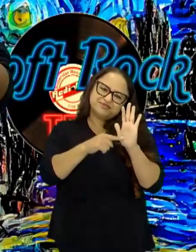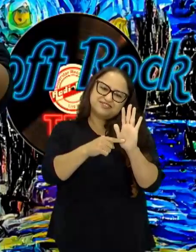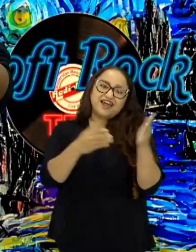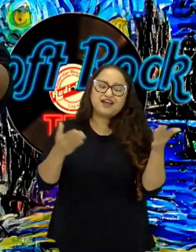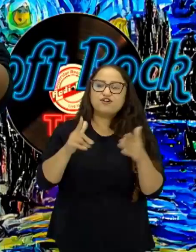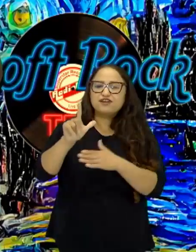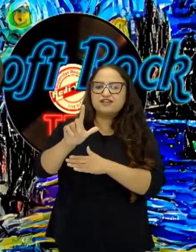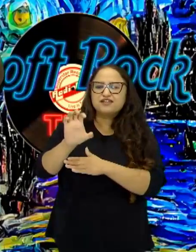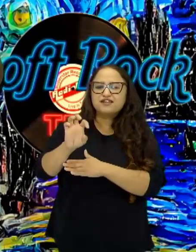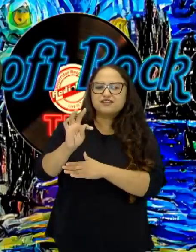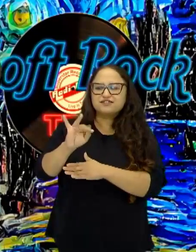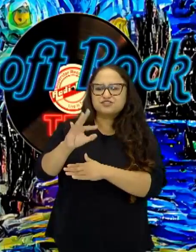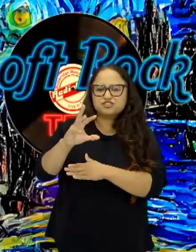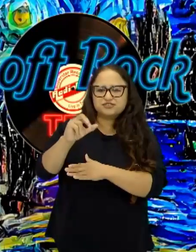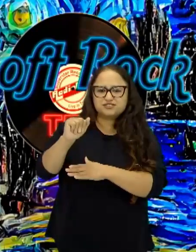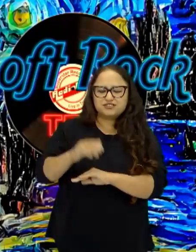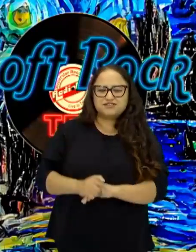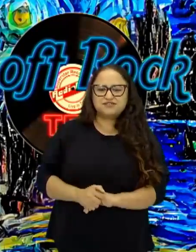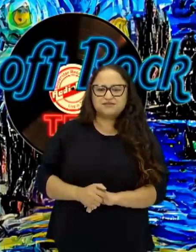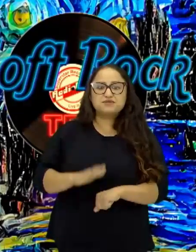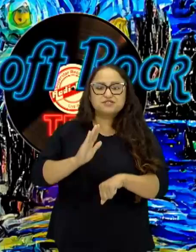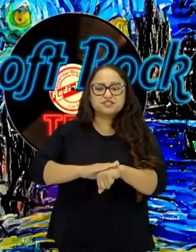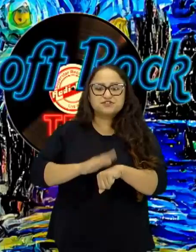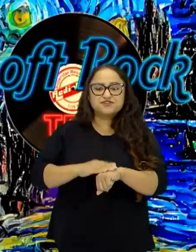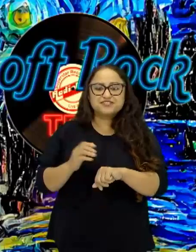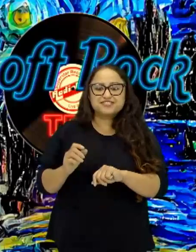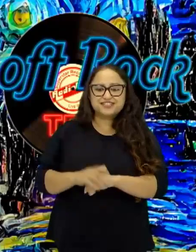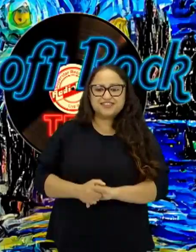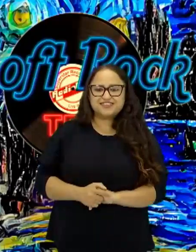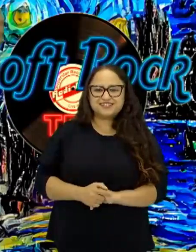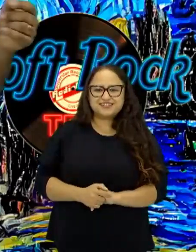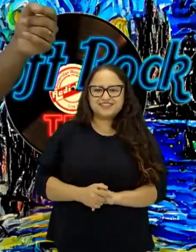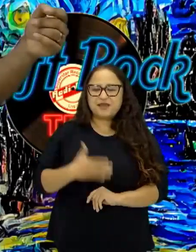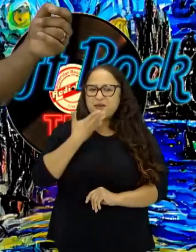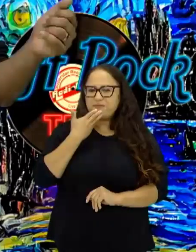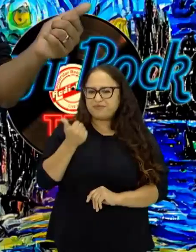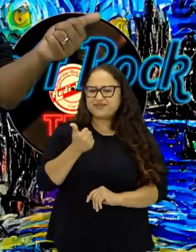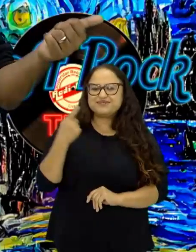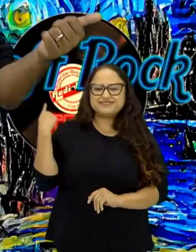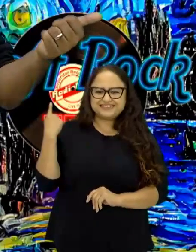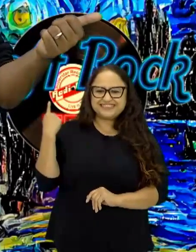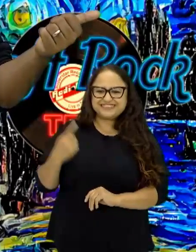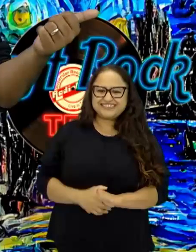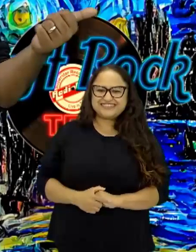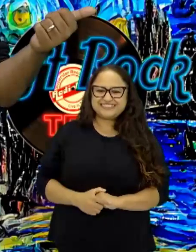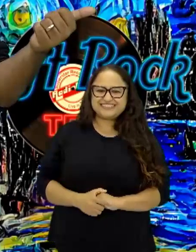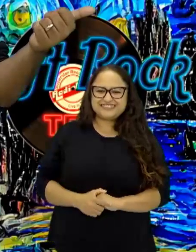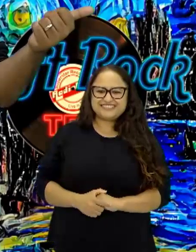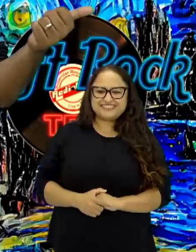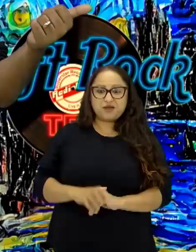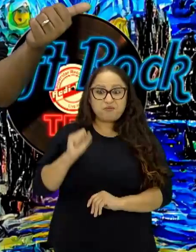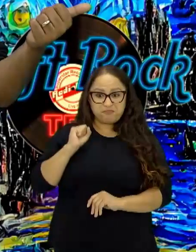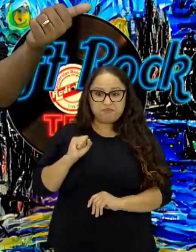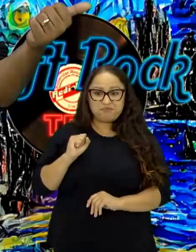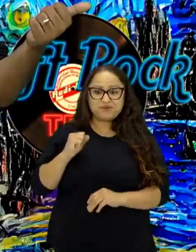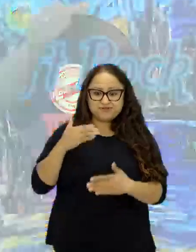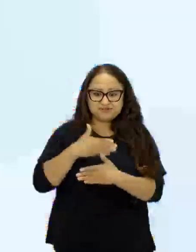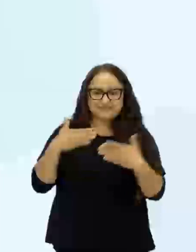Letícia, né? Então põe na tela pra gente fazer o crédito pra Letícia. Põe na tela o que tá aparecendo agora. Tem como colocar?